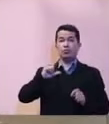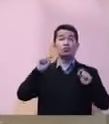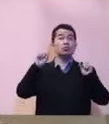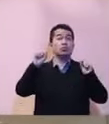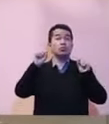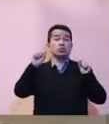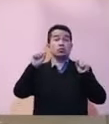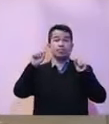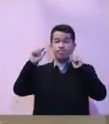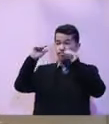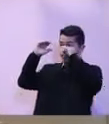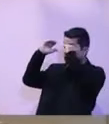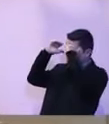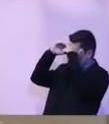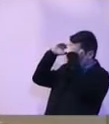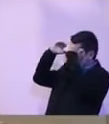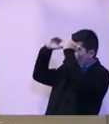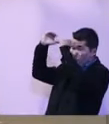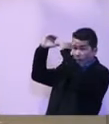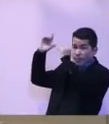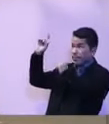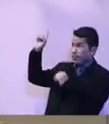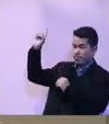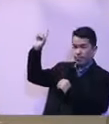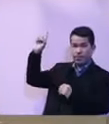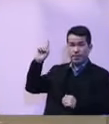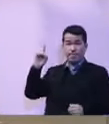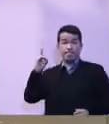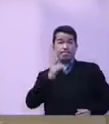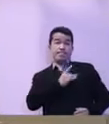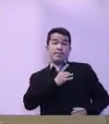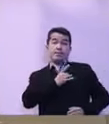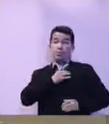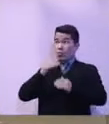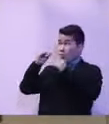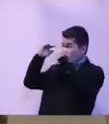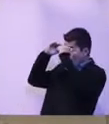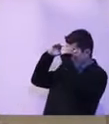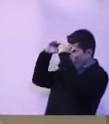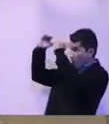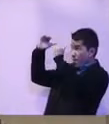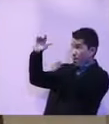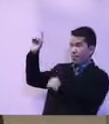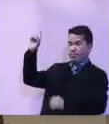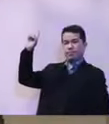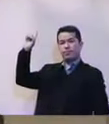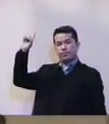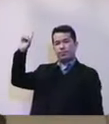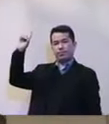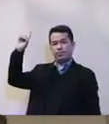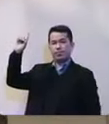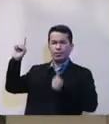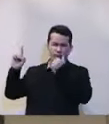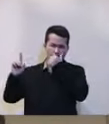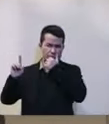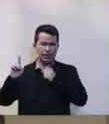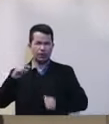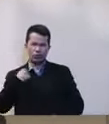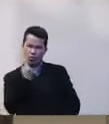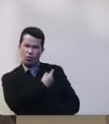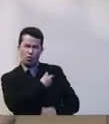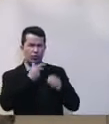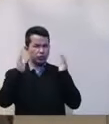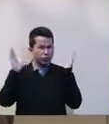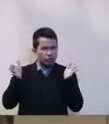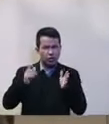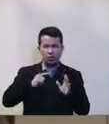já vimos vários desses tesouros. E hoje eu quero concluir essa série com o último tesouro, e talvez o